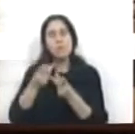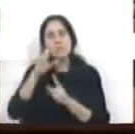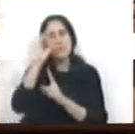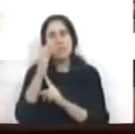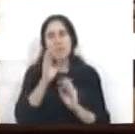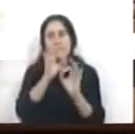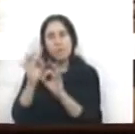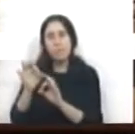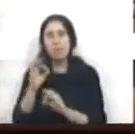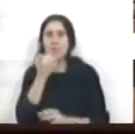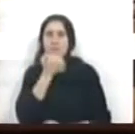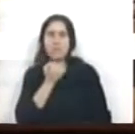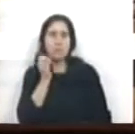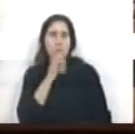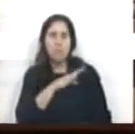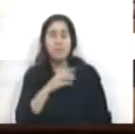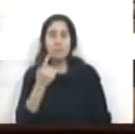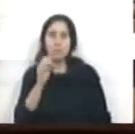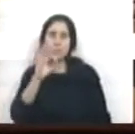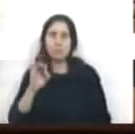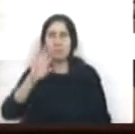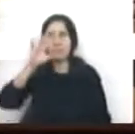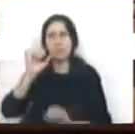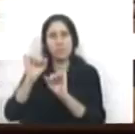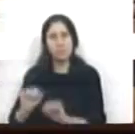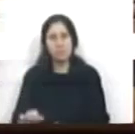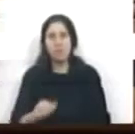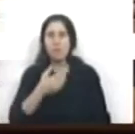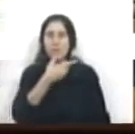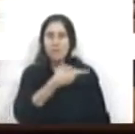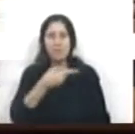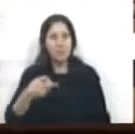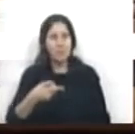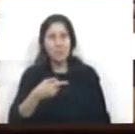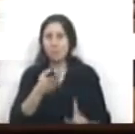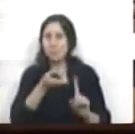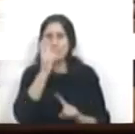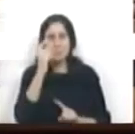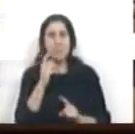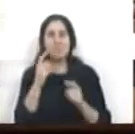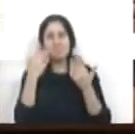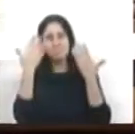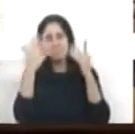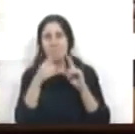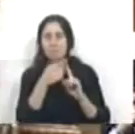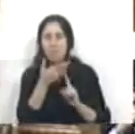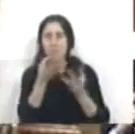estar insatisfeito. Mas esses são o 1% do nosso país, não são os 99% que vai bater palmas a este Orçamento de